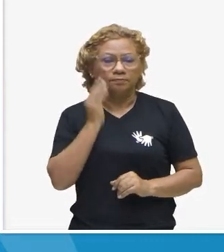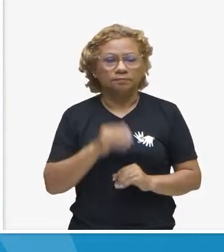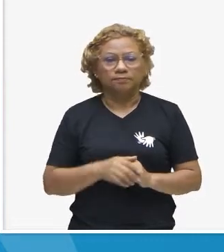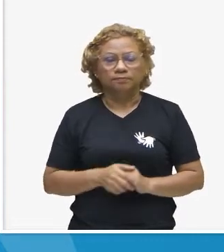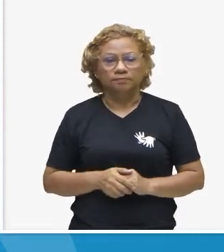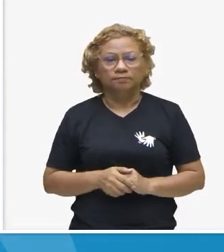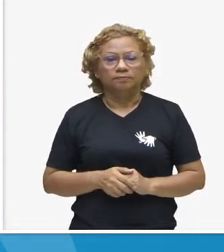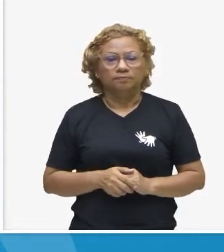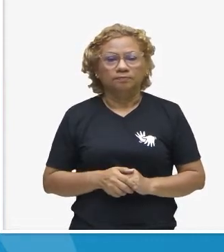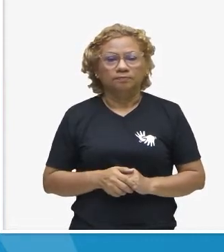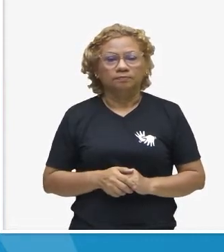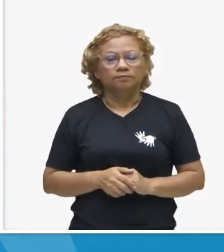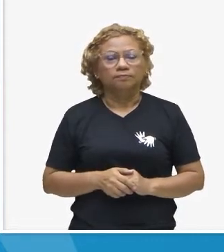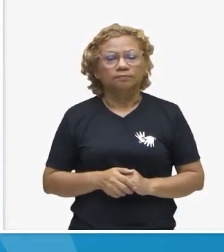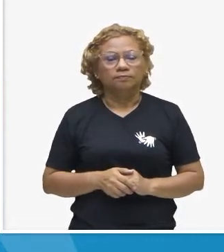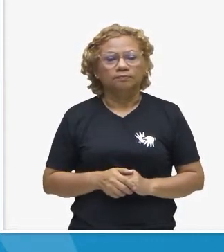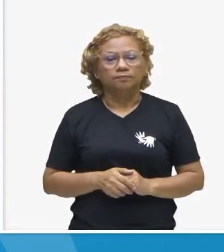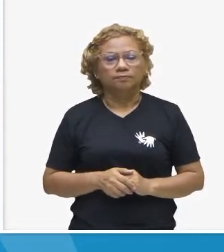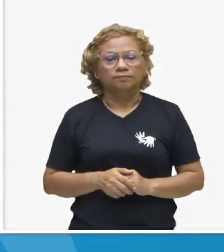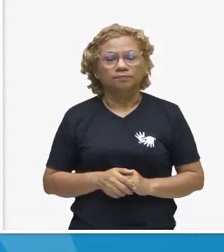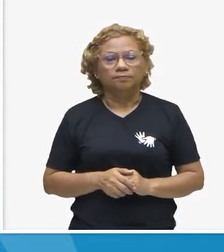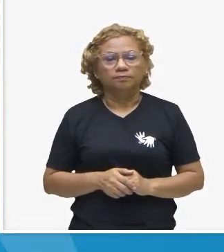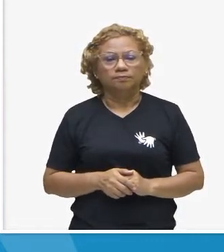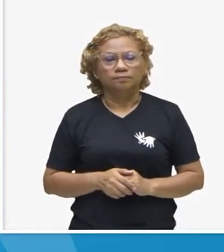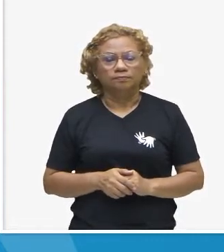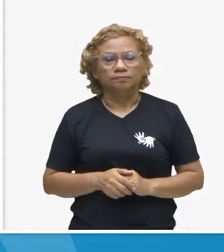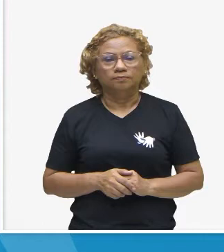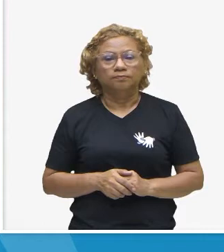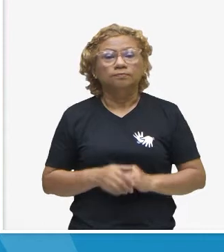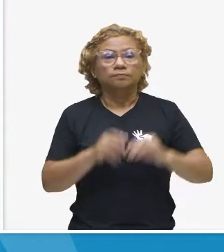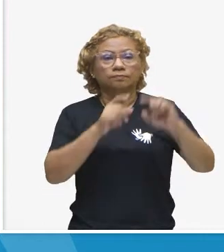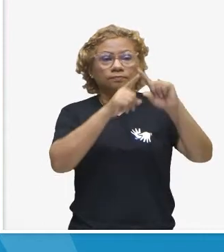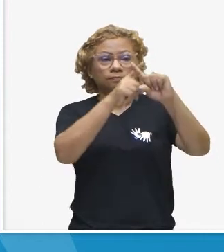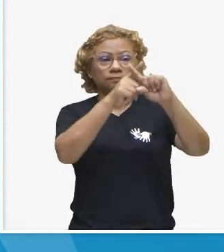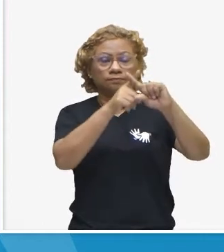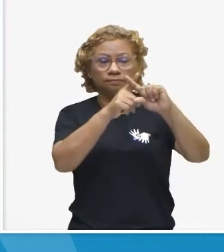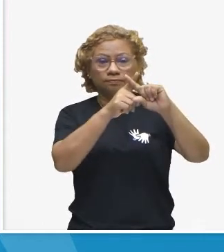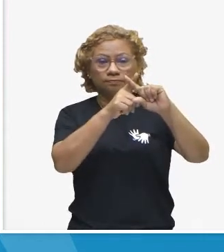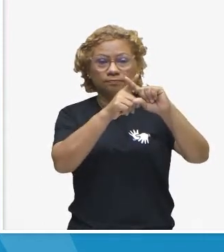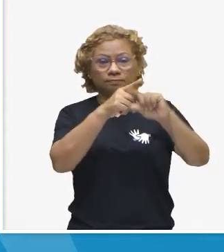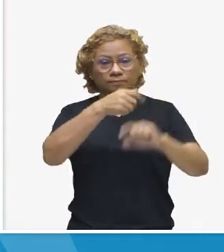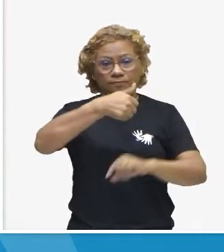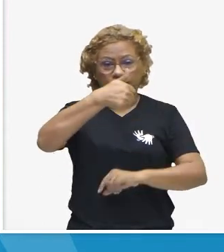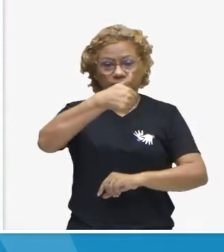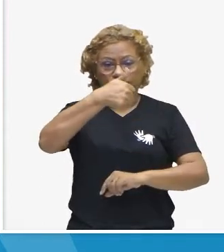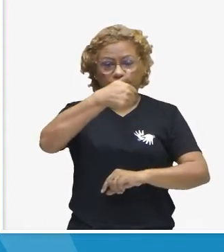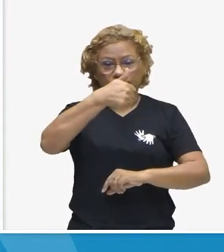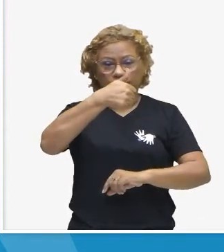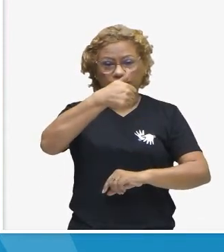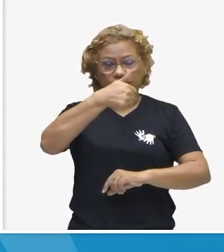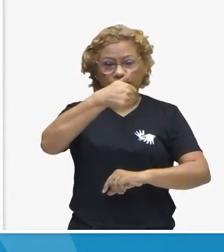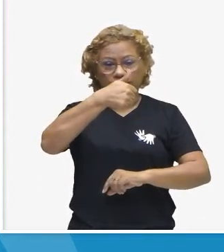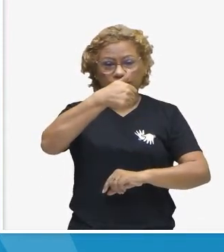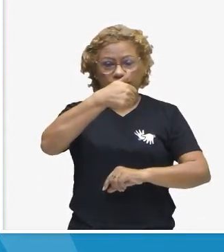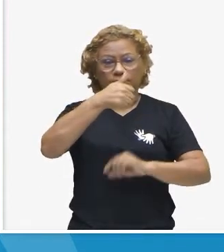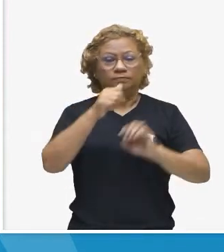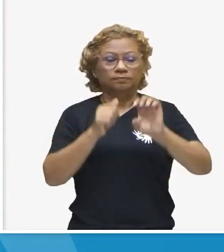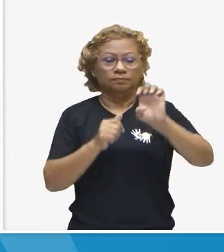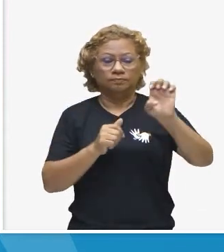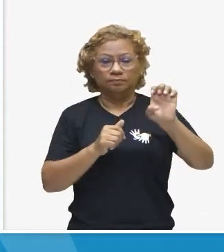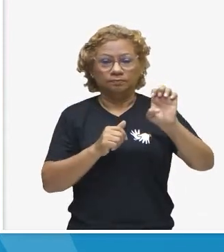esse apartamento aqui, ó, está na parte de cima do lado esquerdo.